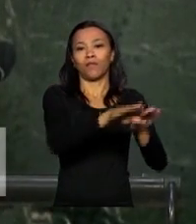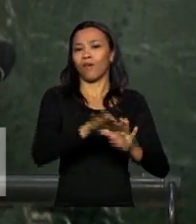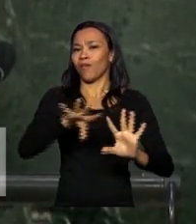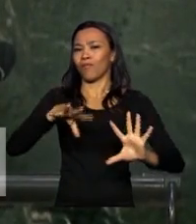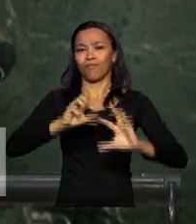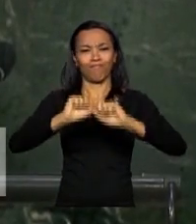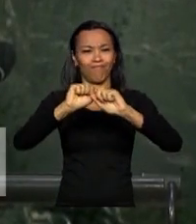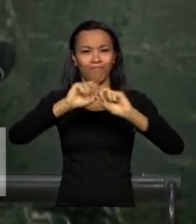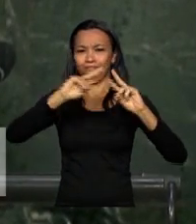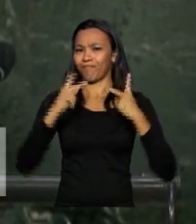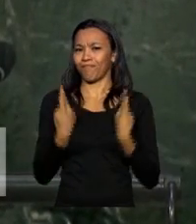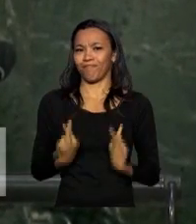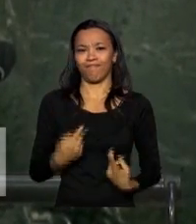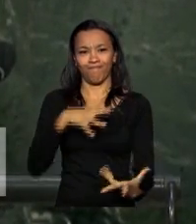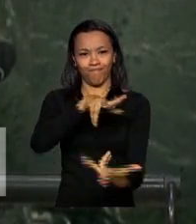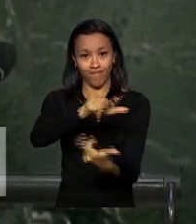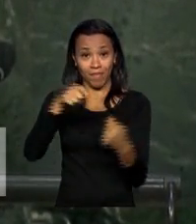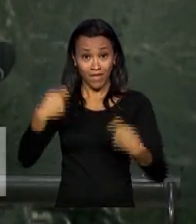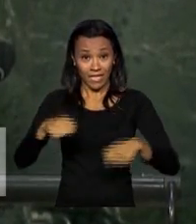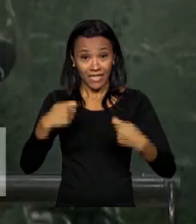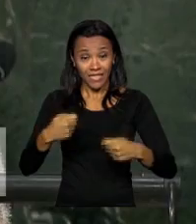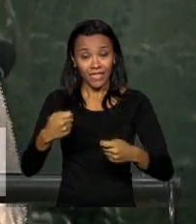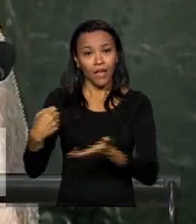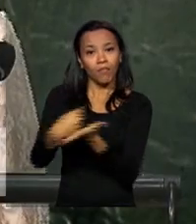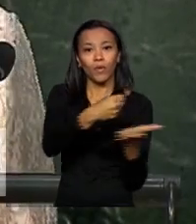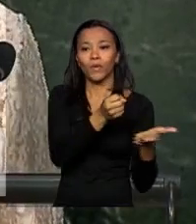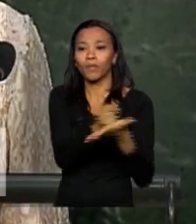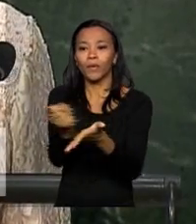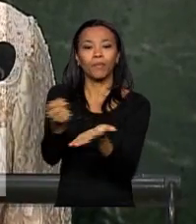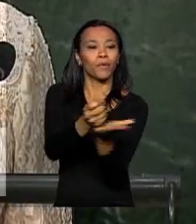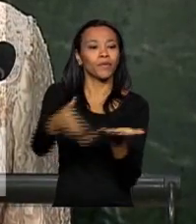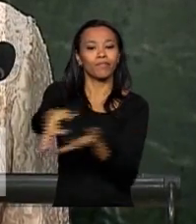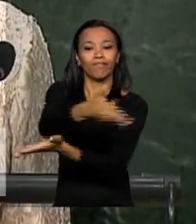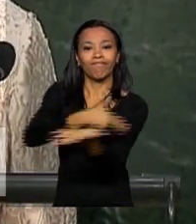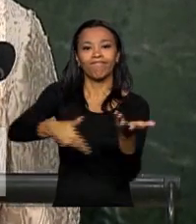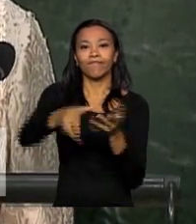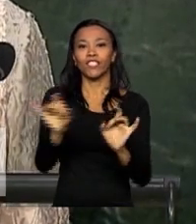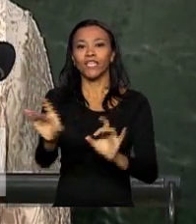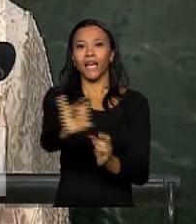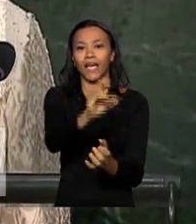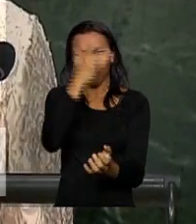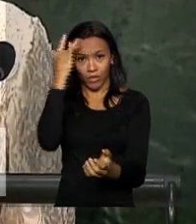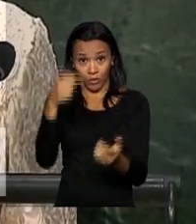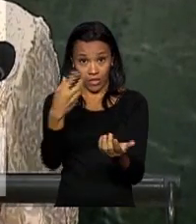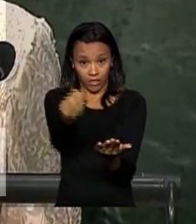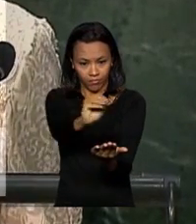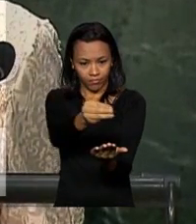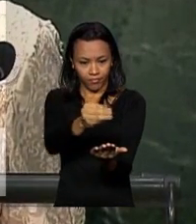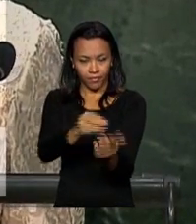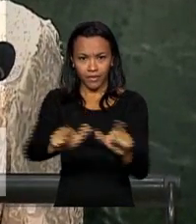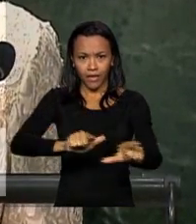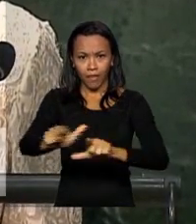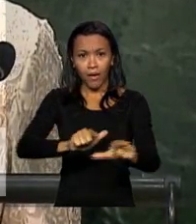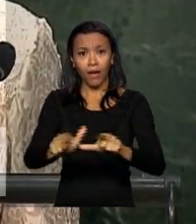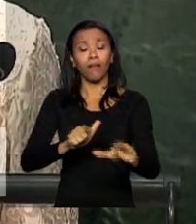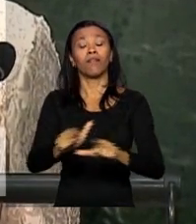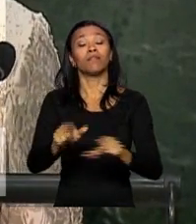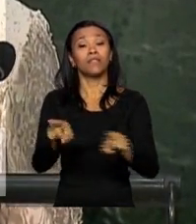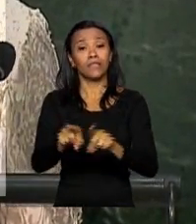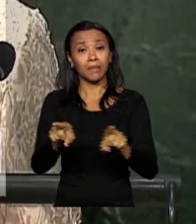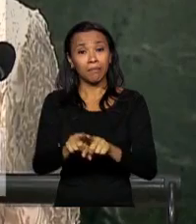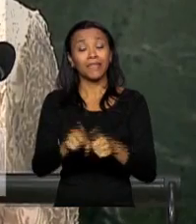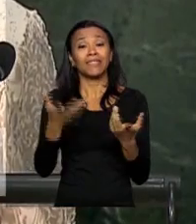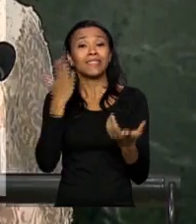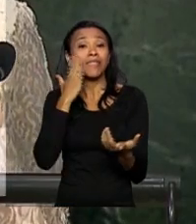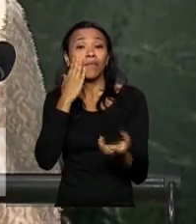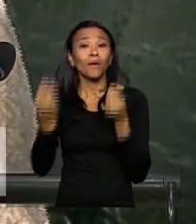exige solidariedade global, determinação de cada um de nós e compromisso com o enfrentamento da mudança